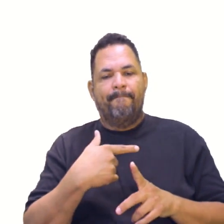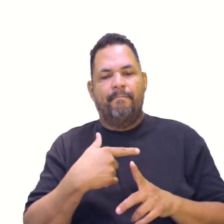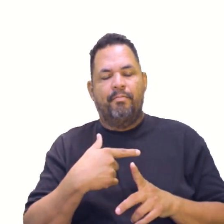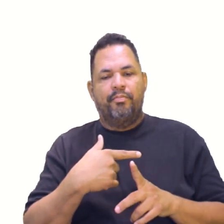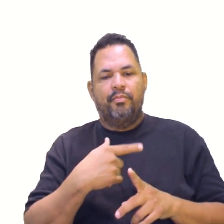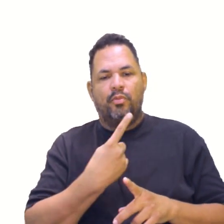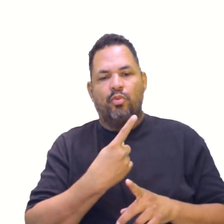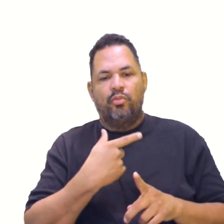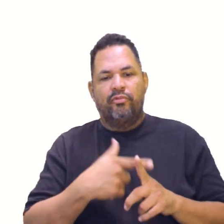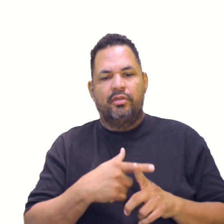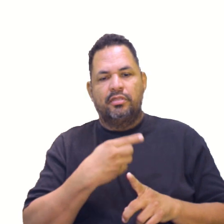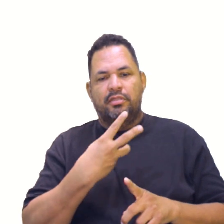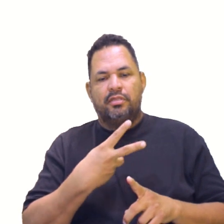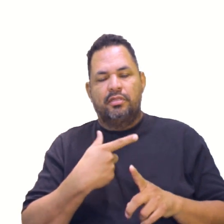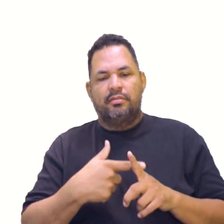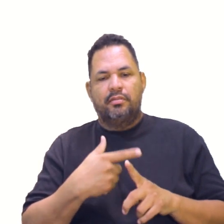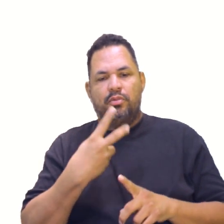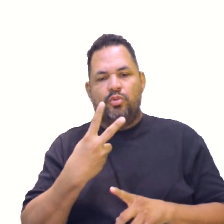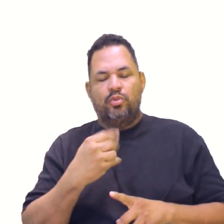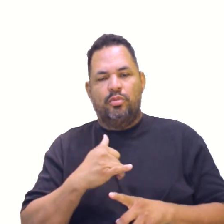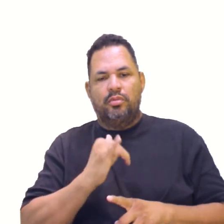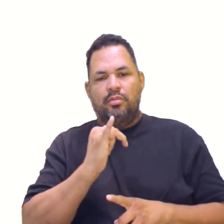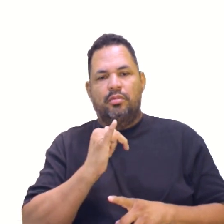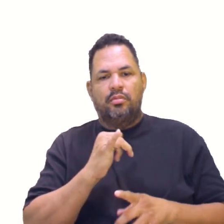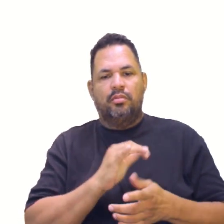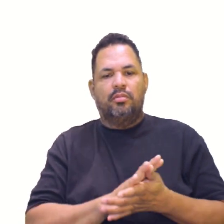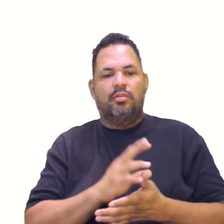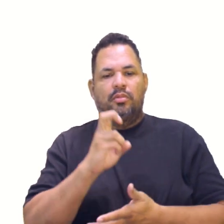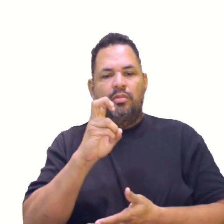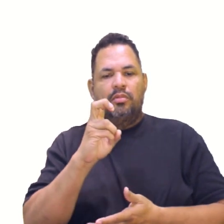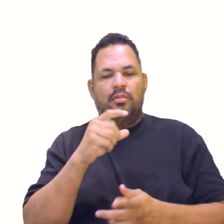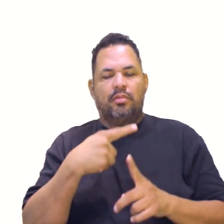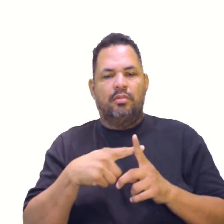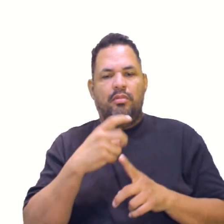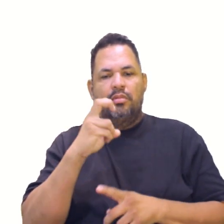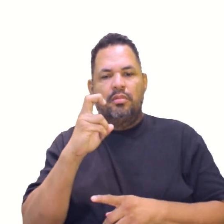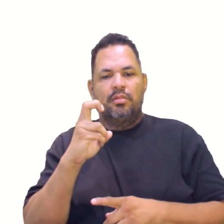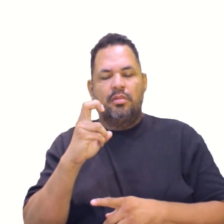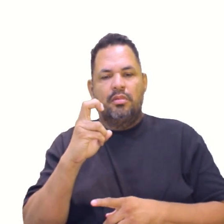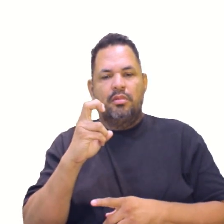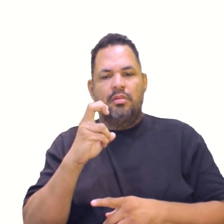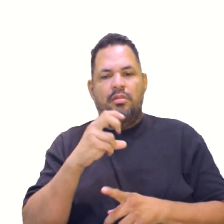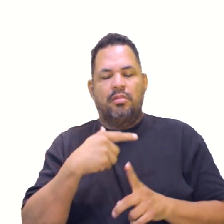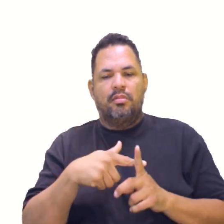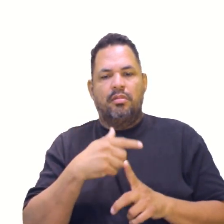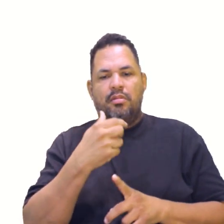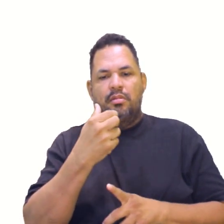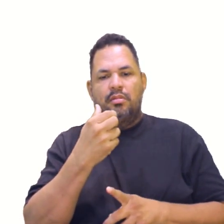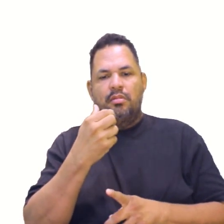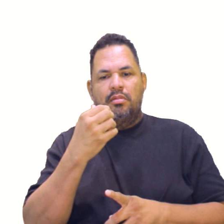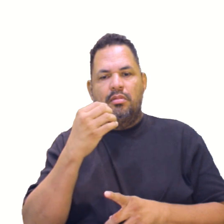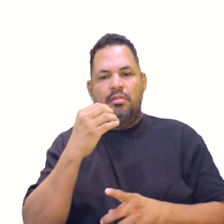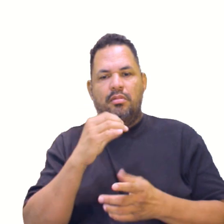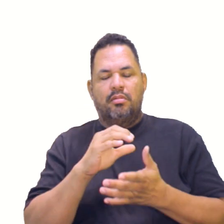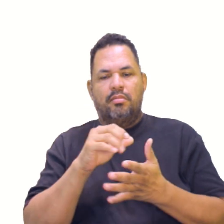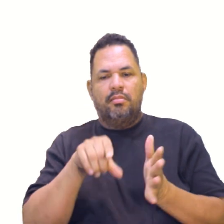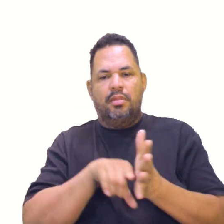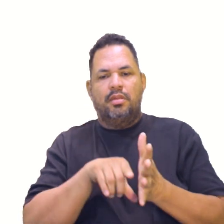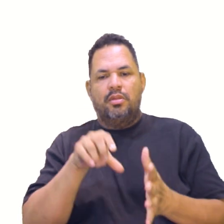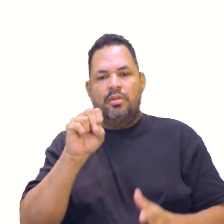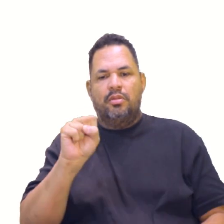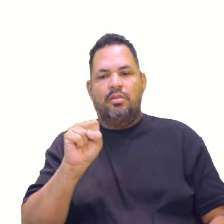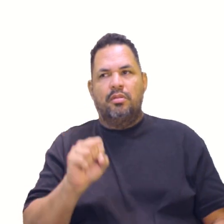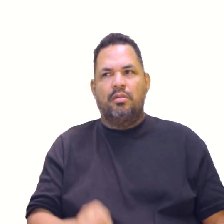está lá na equação já, né? 2, o y do ponto é 5 vezes, tá? Mais o c, que é menos